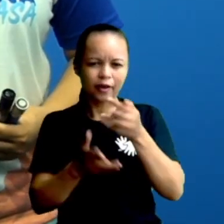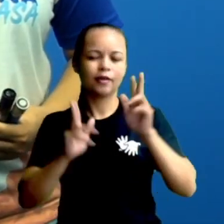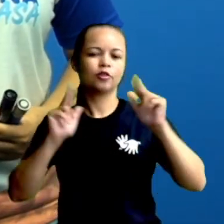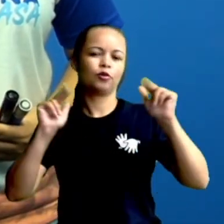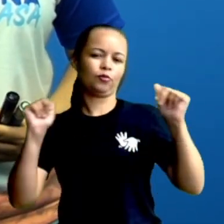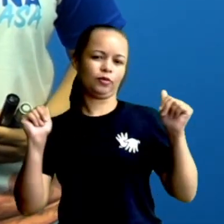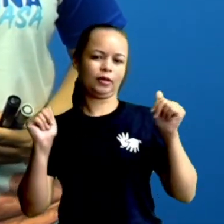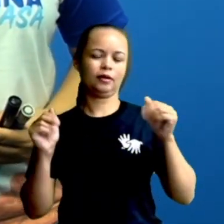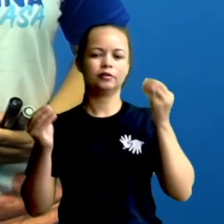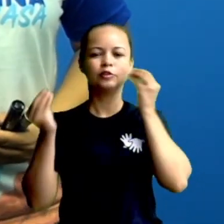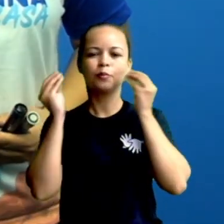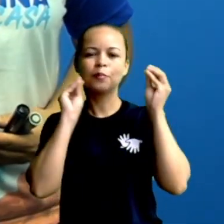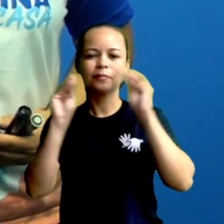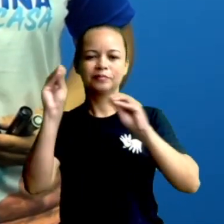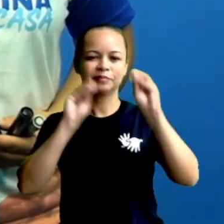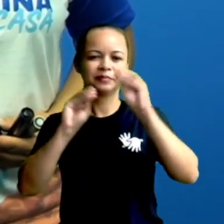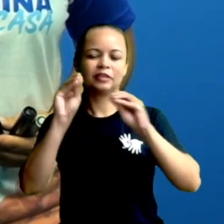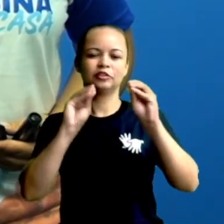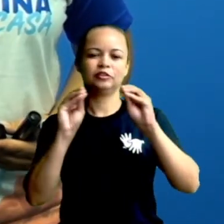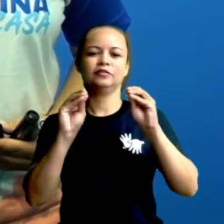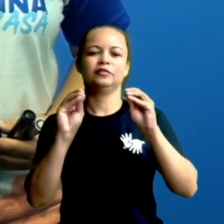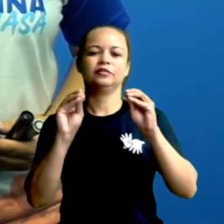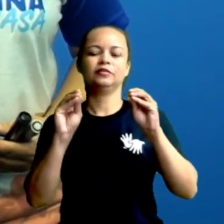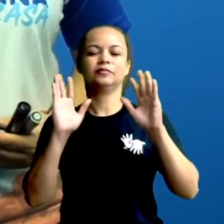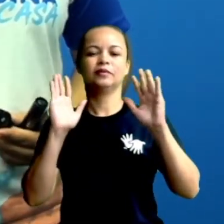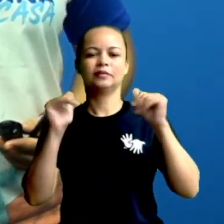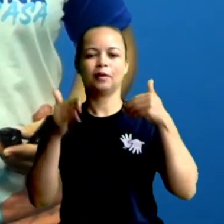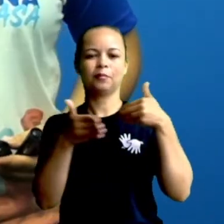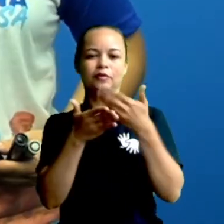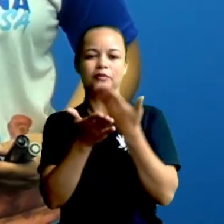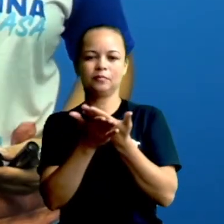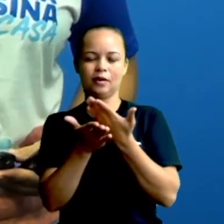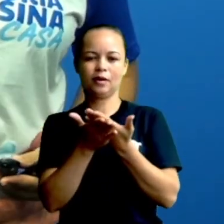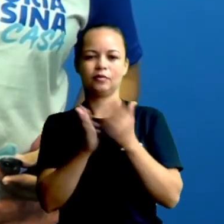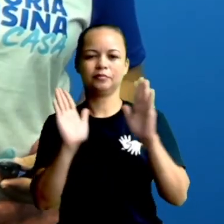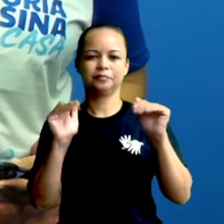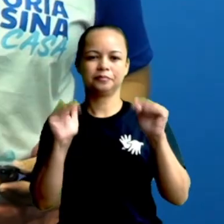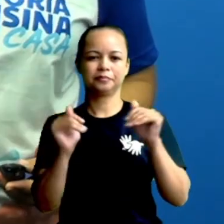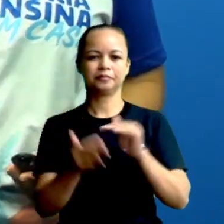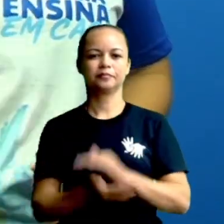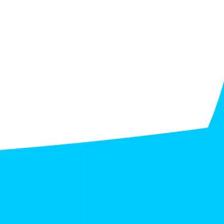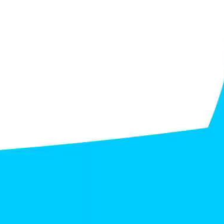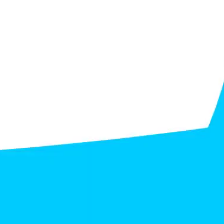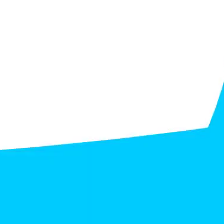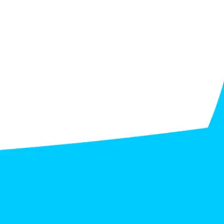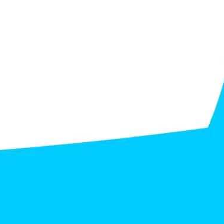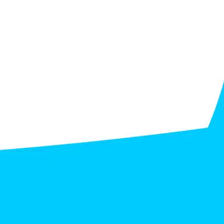gente, beijinho. Até nossa próxima aula. Tchau!